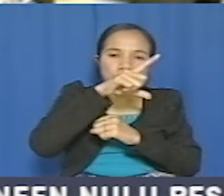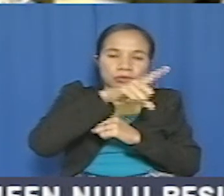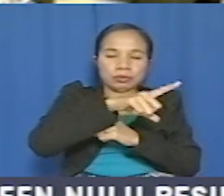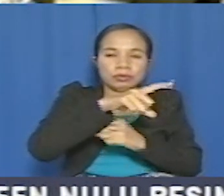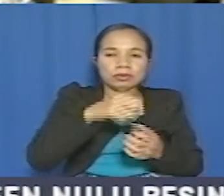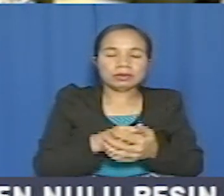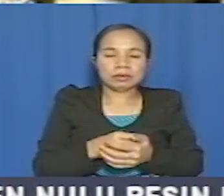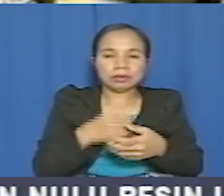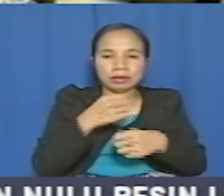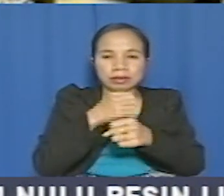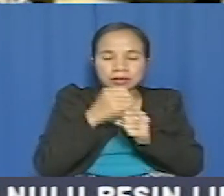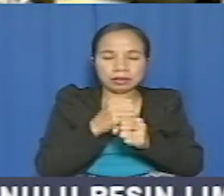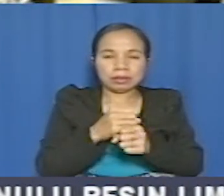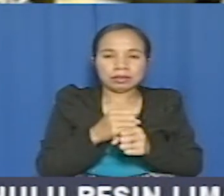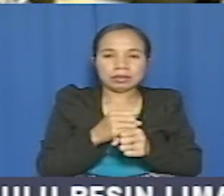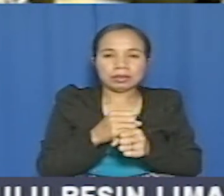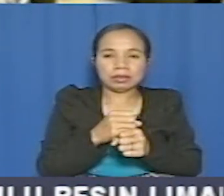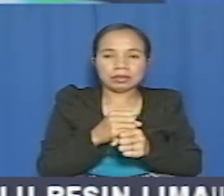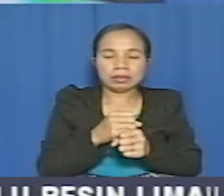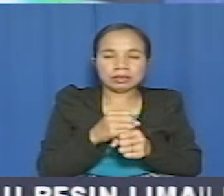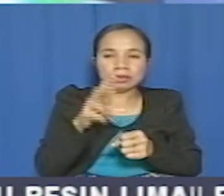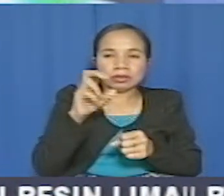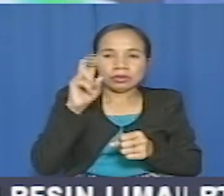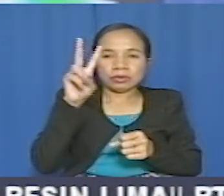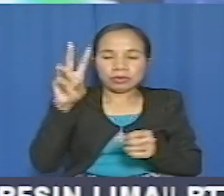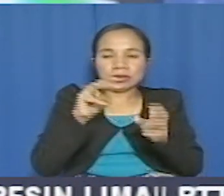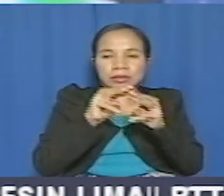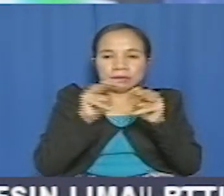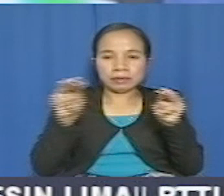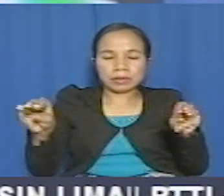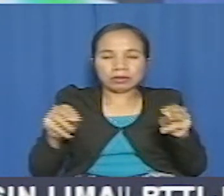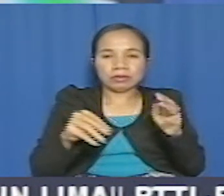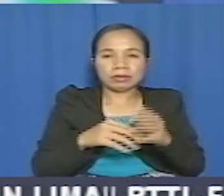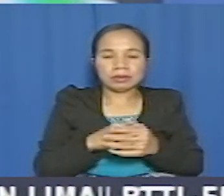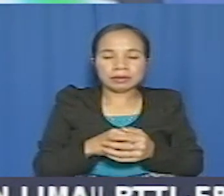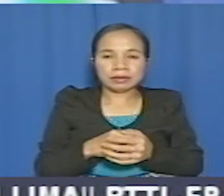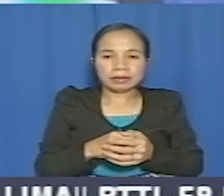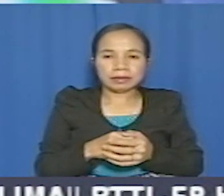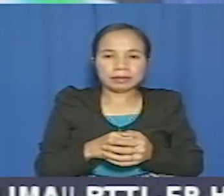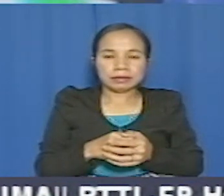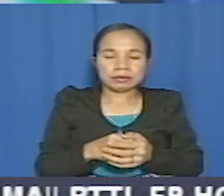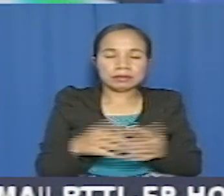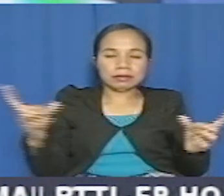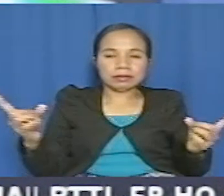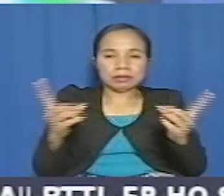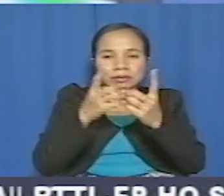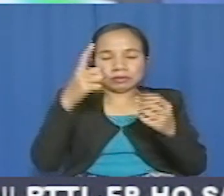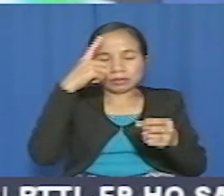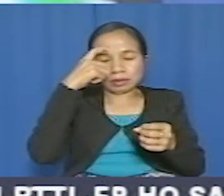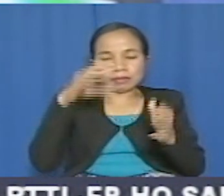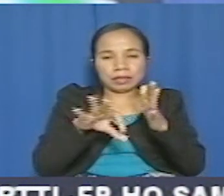aproximadamente alturas neto o 2 metros de altura. Vir meteorologista nei, eventual ida ne acontece tamba